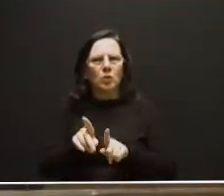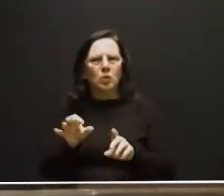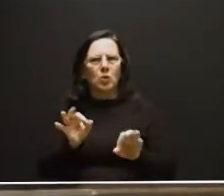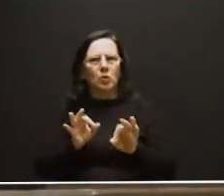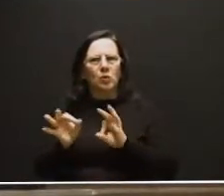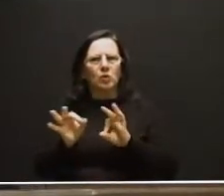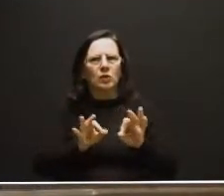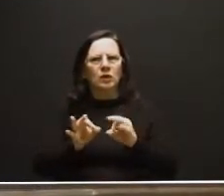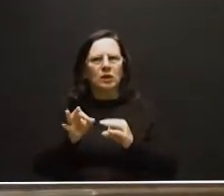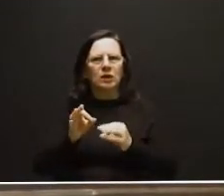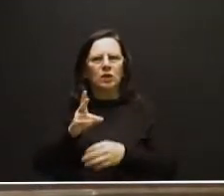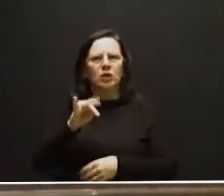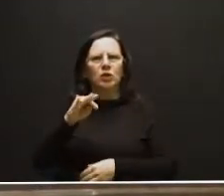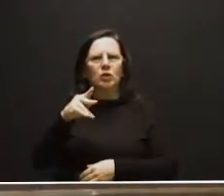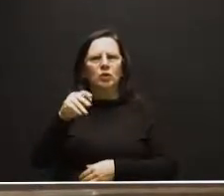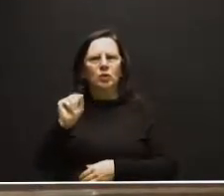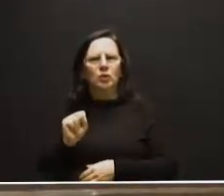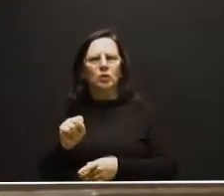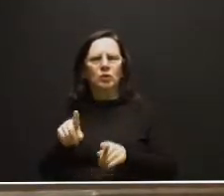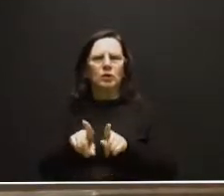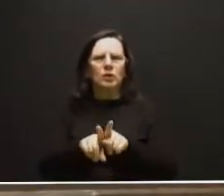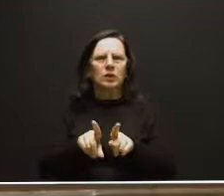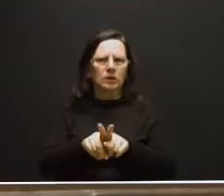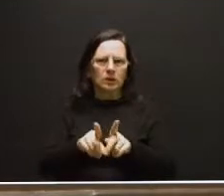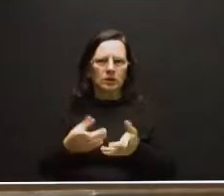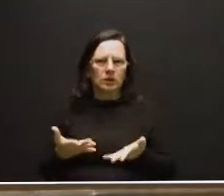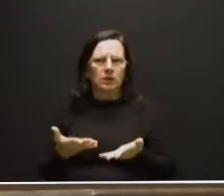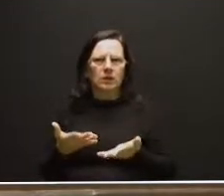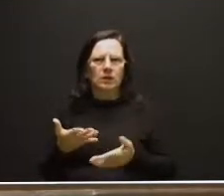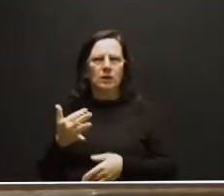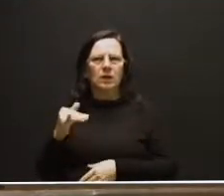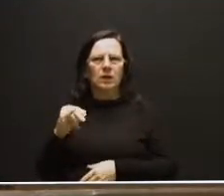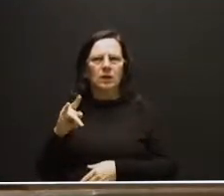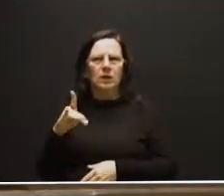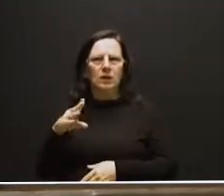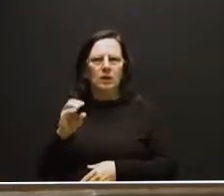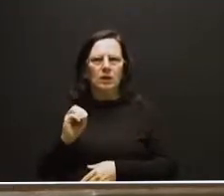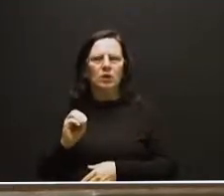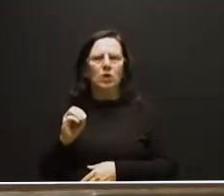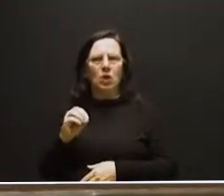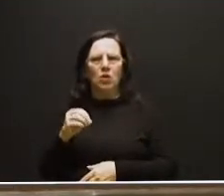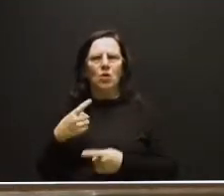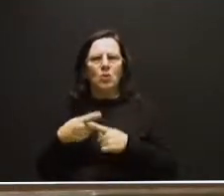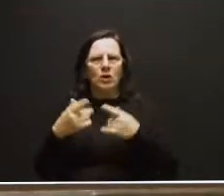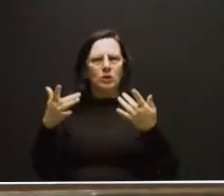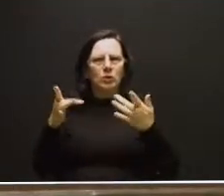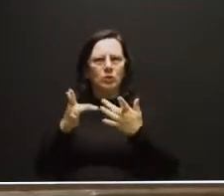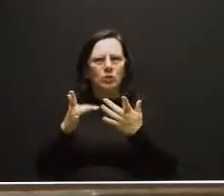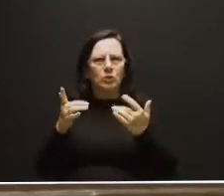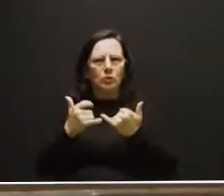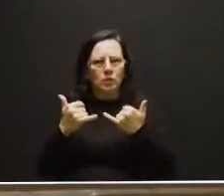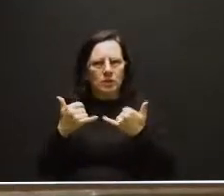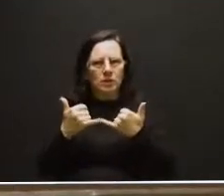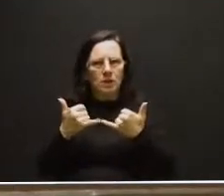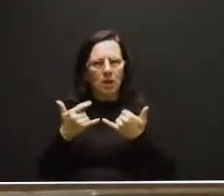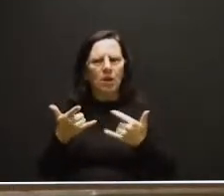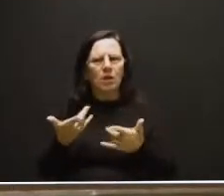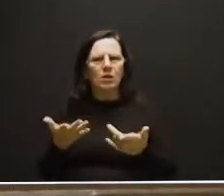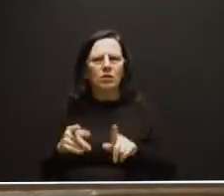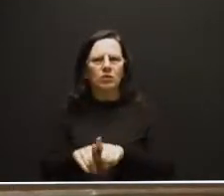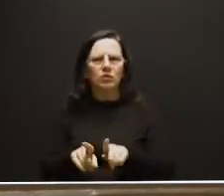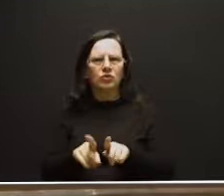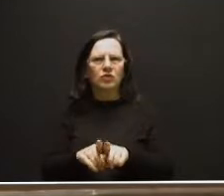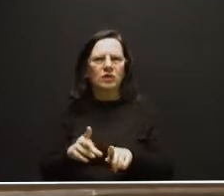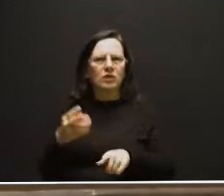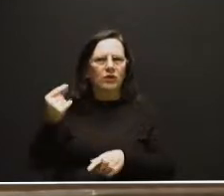feito pelo tribunal de contas e interno feito por essa casa porque eu tenho acompanhado no site do tribunal de contas e veja que são vários